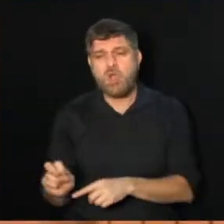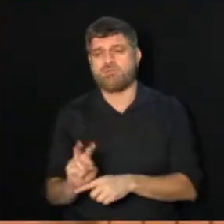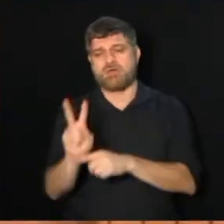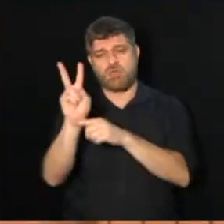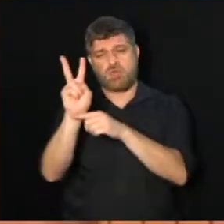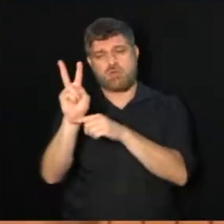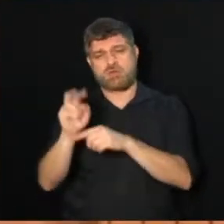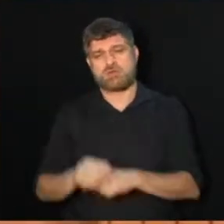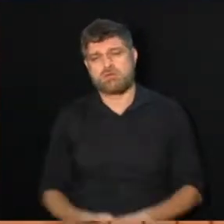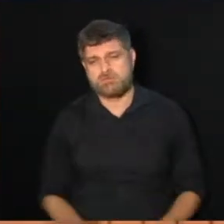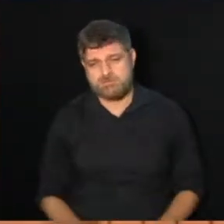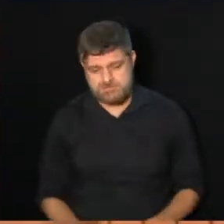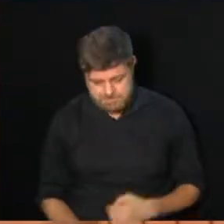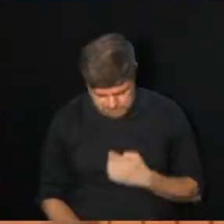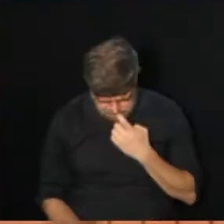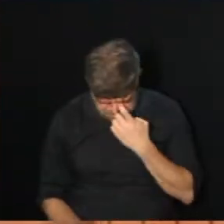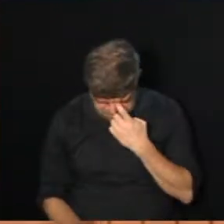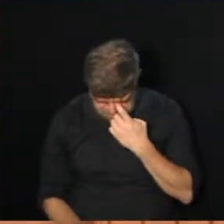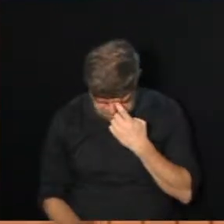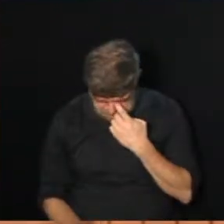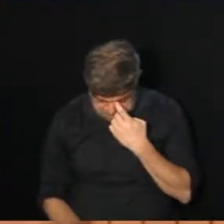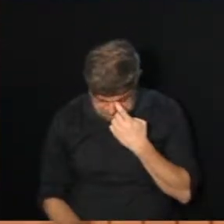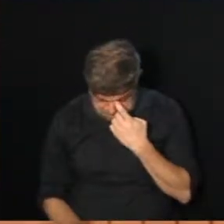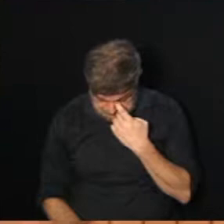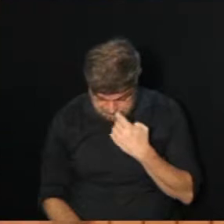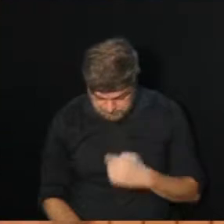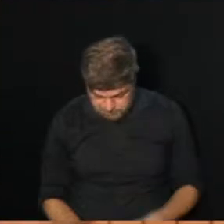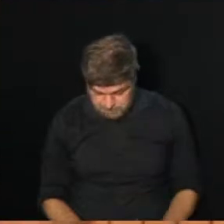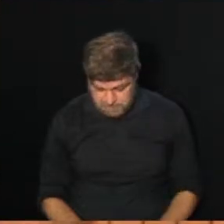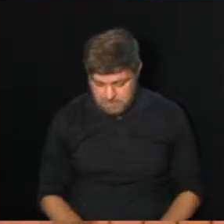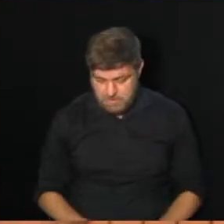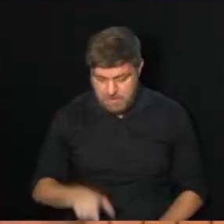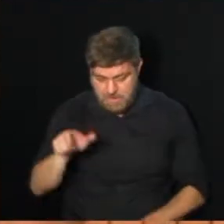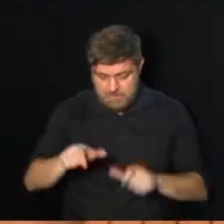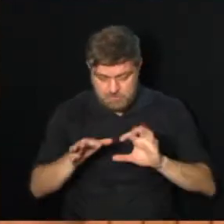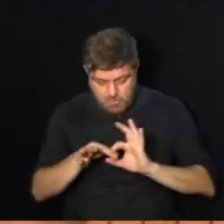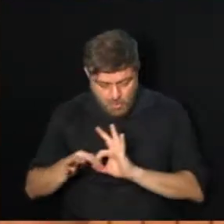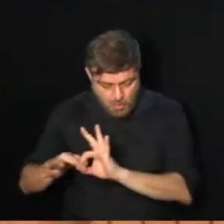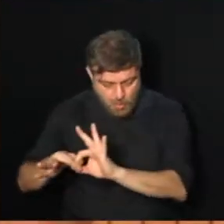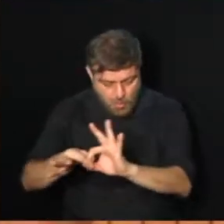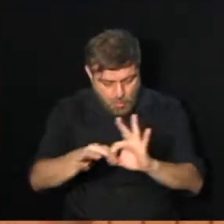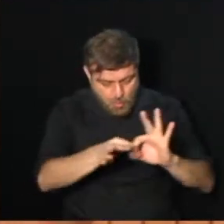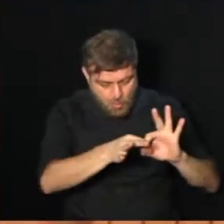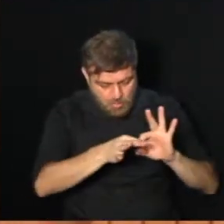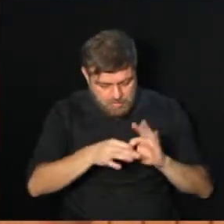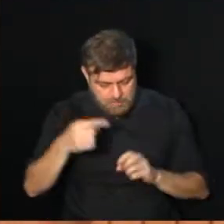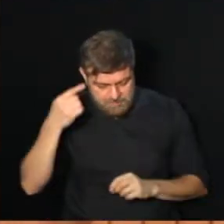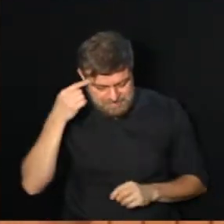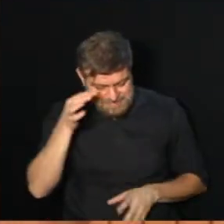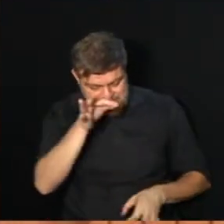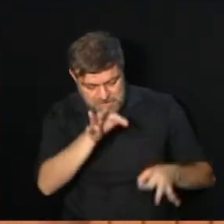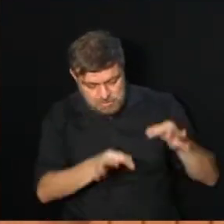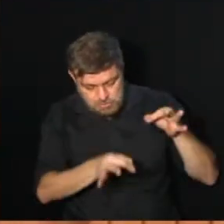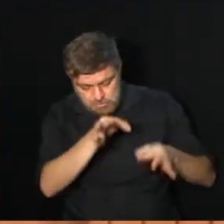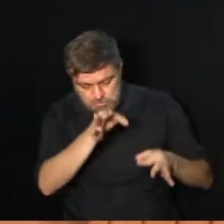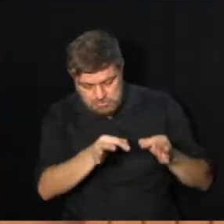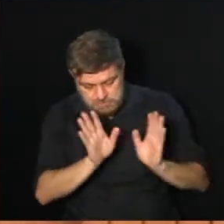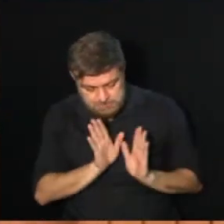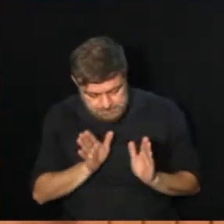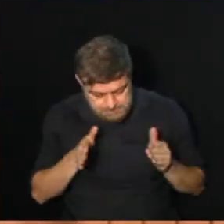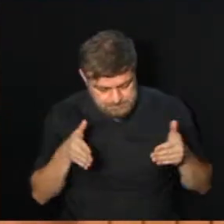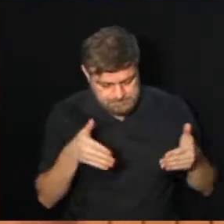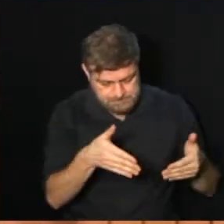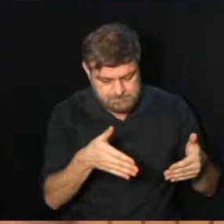falando aqui de construir coletivamente o ideal de justiça para um determinado